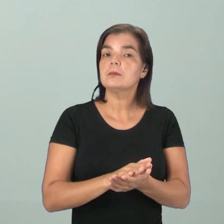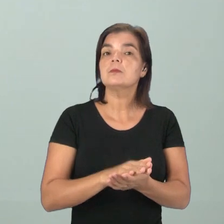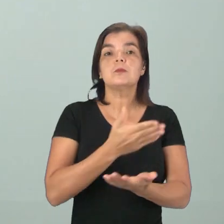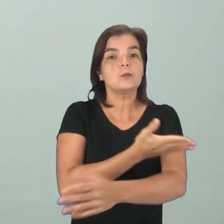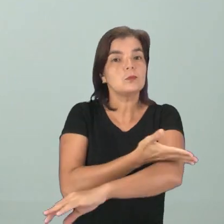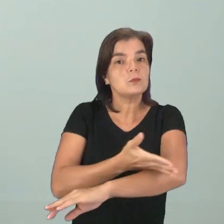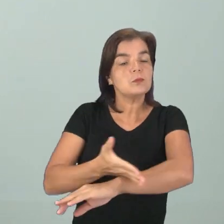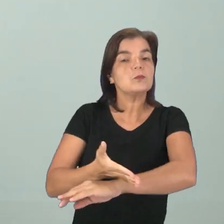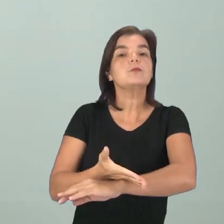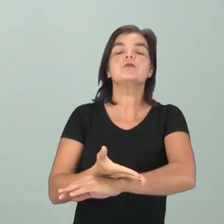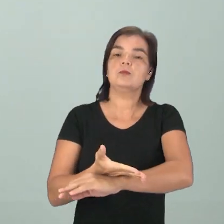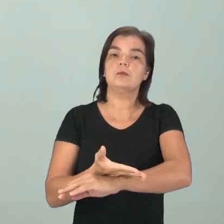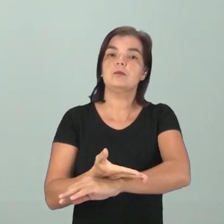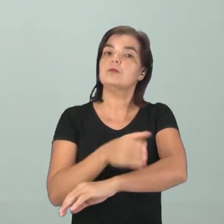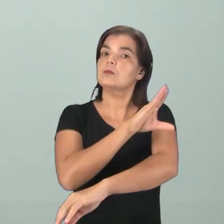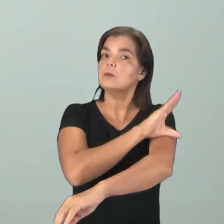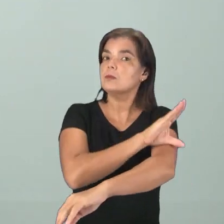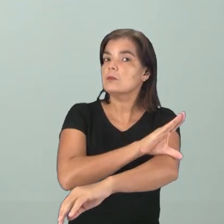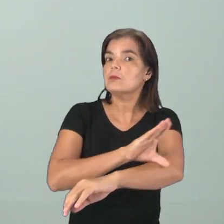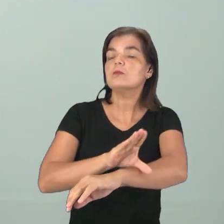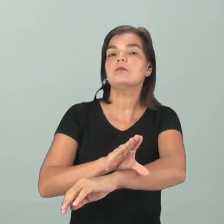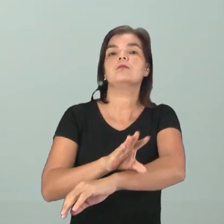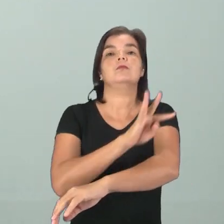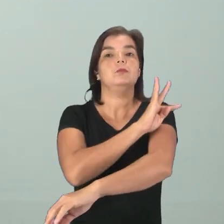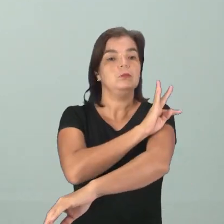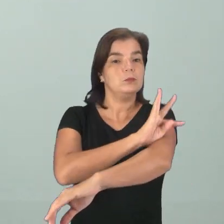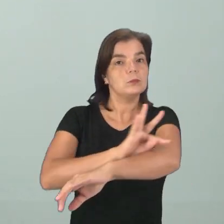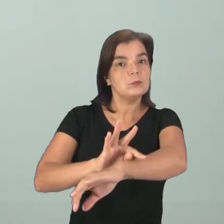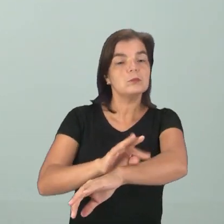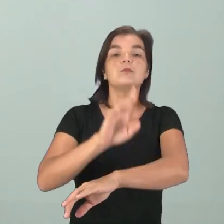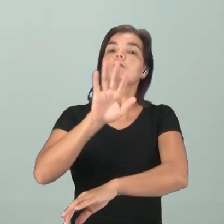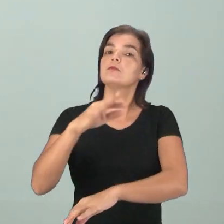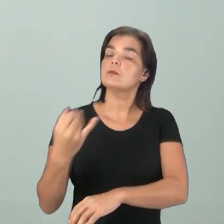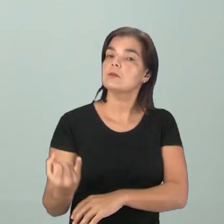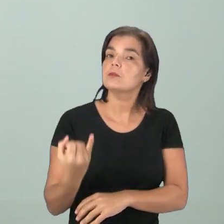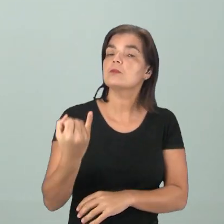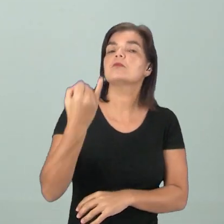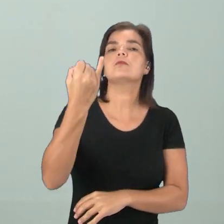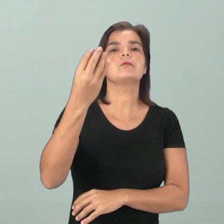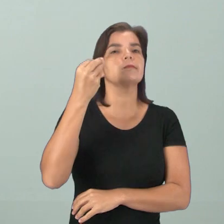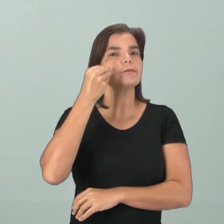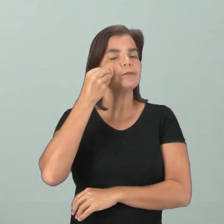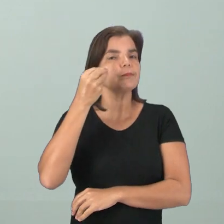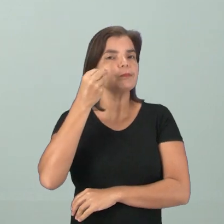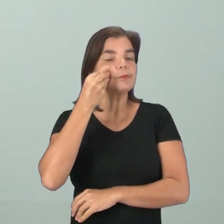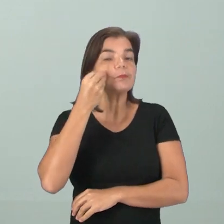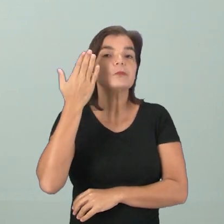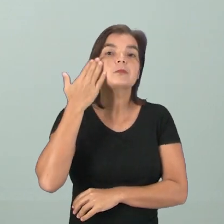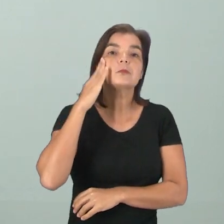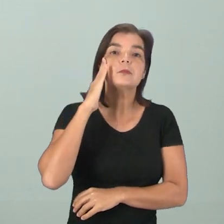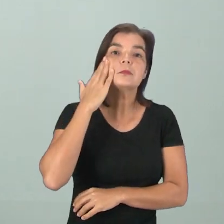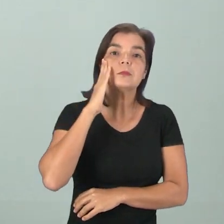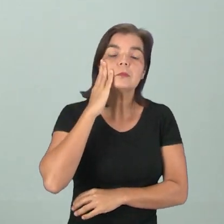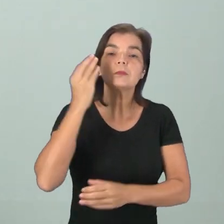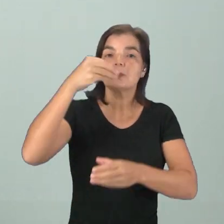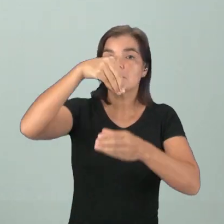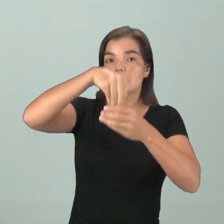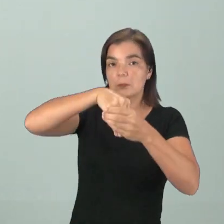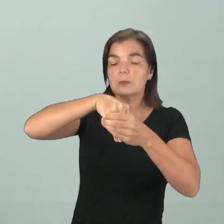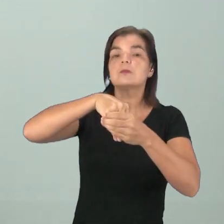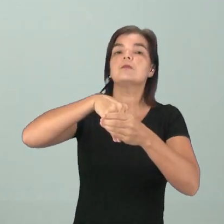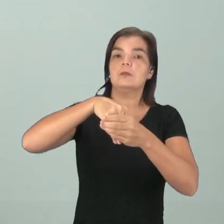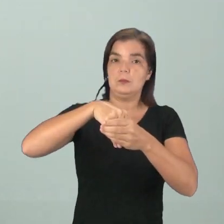como costumes, como tradições. Então, tudo isso é importante para a gente tentar entender que